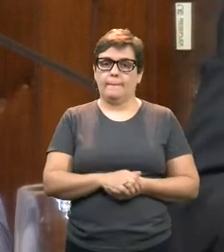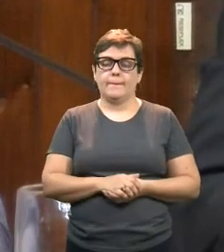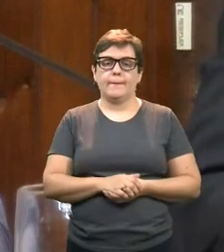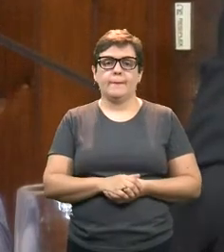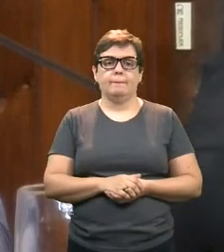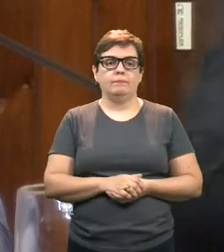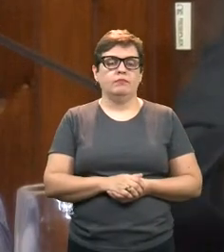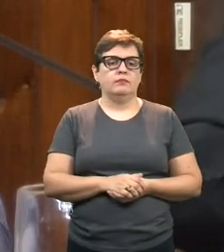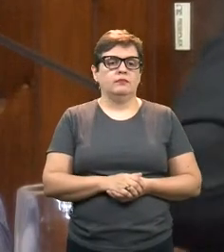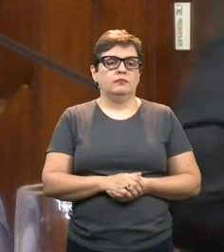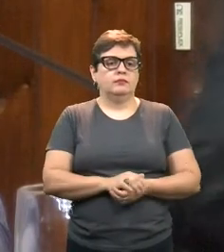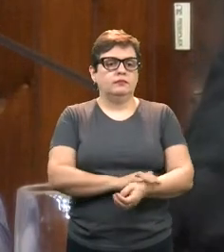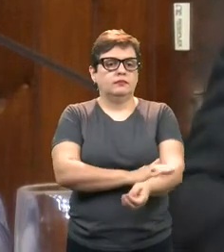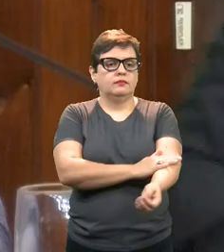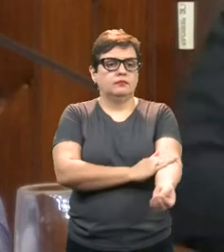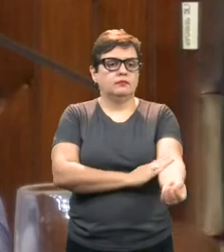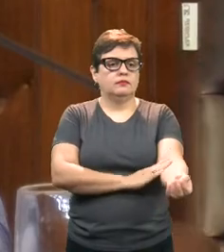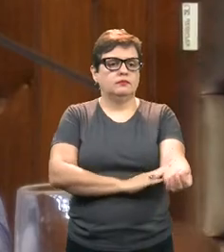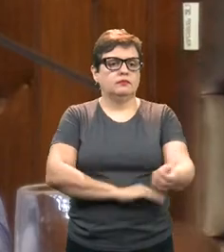fica estabelecido